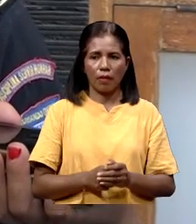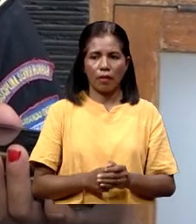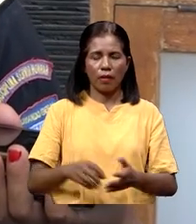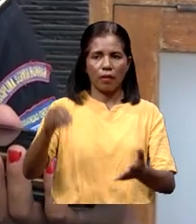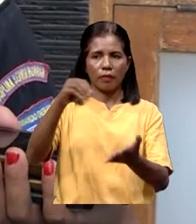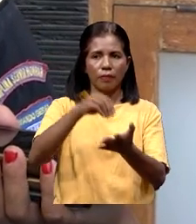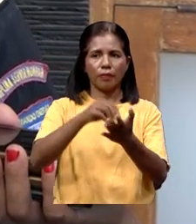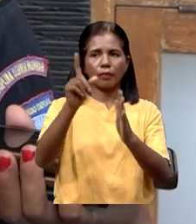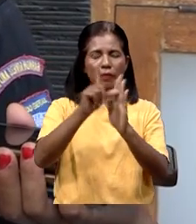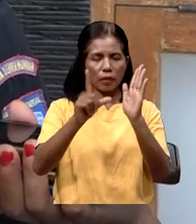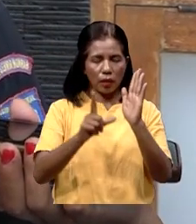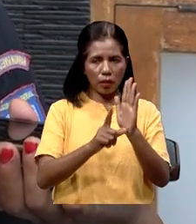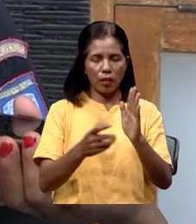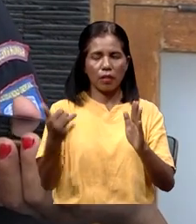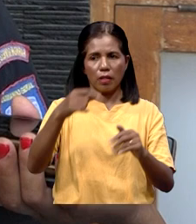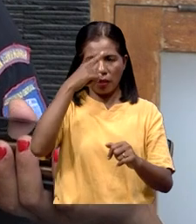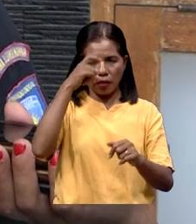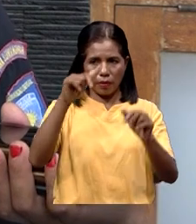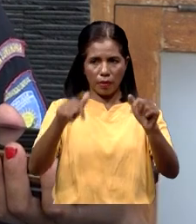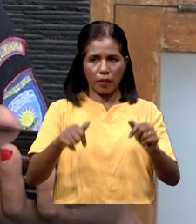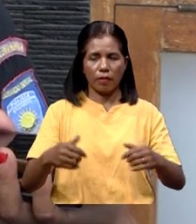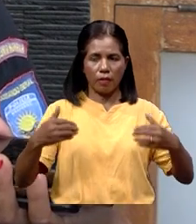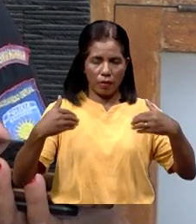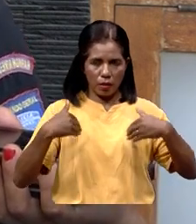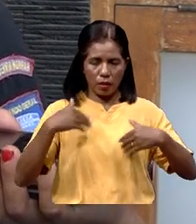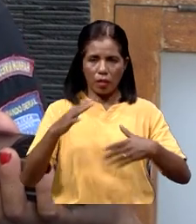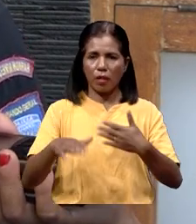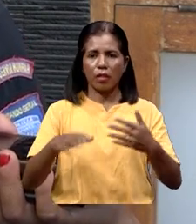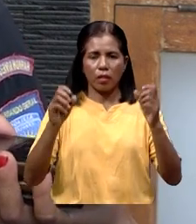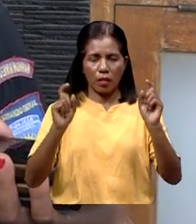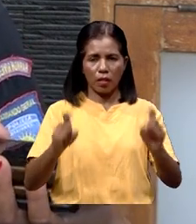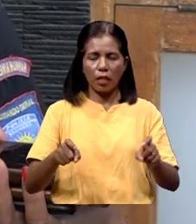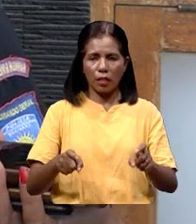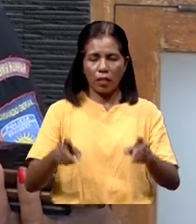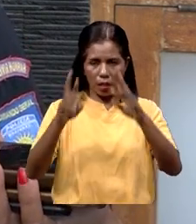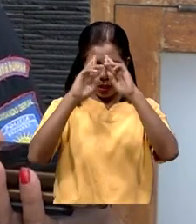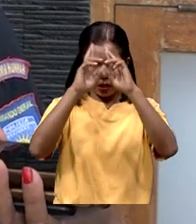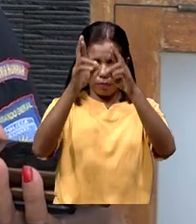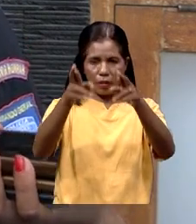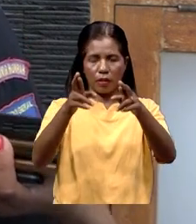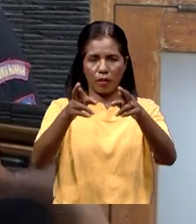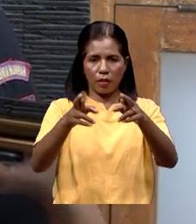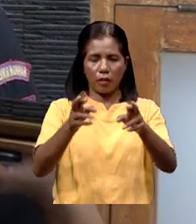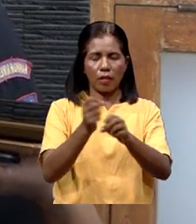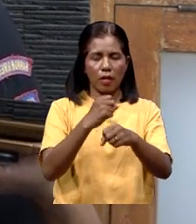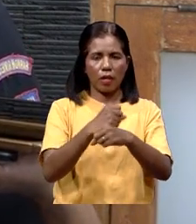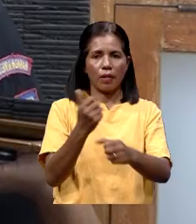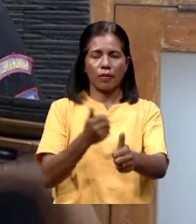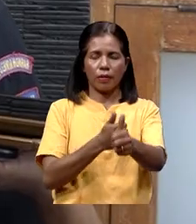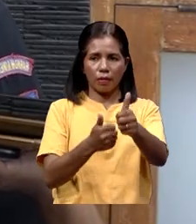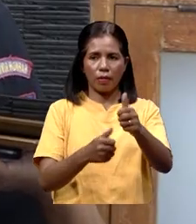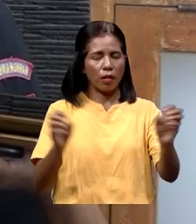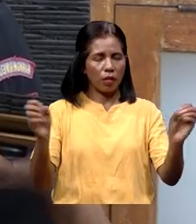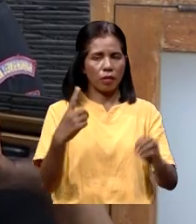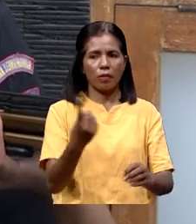impõe lei ho ordem. Tamba ne, ia obrigação tomak atu respeita no halotuir.